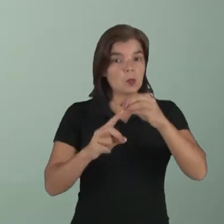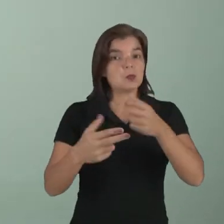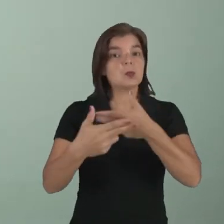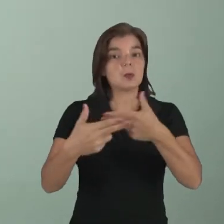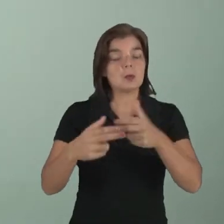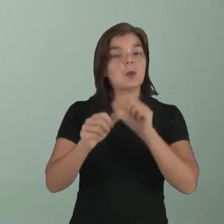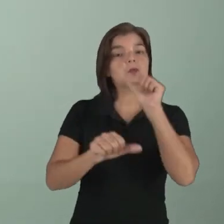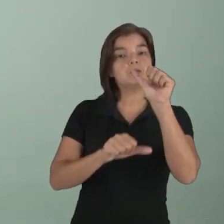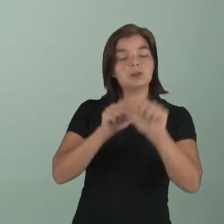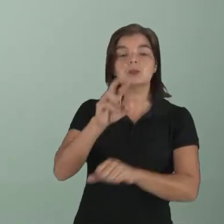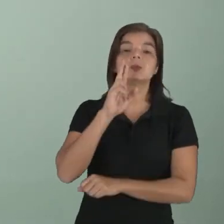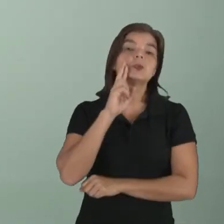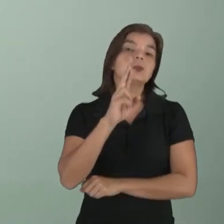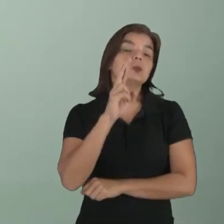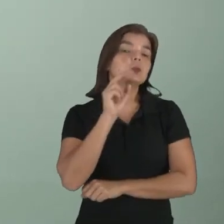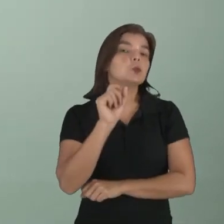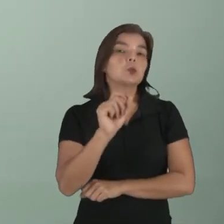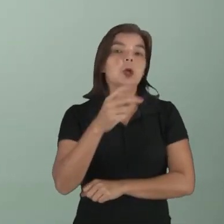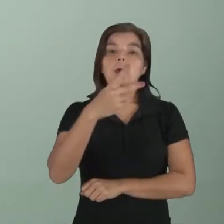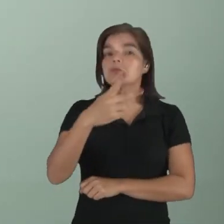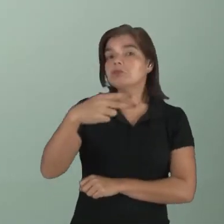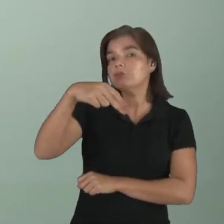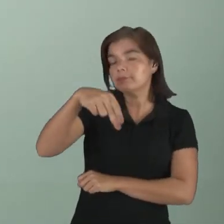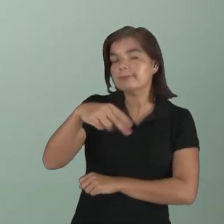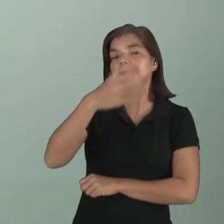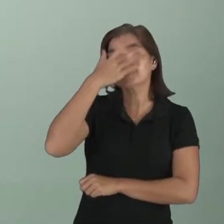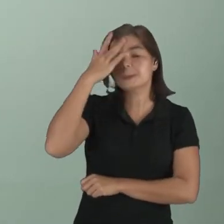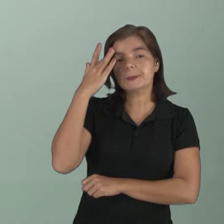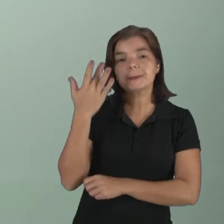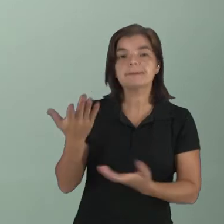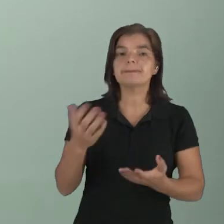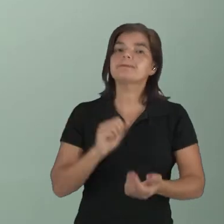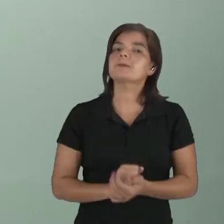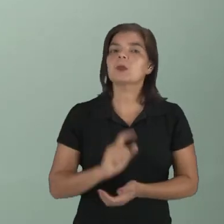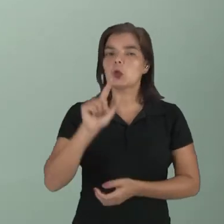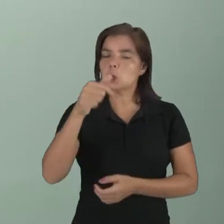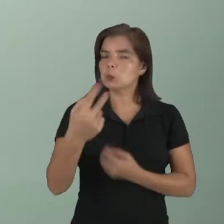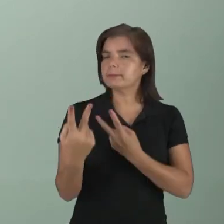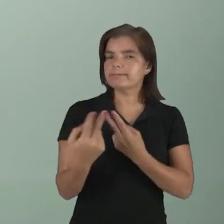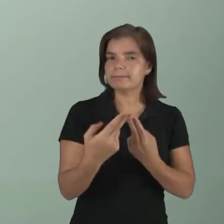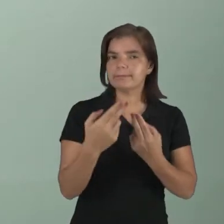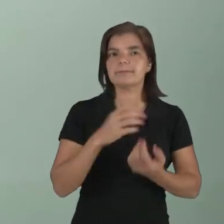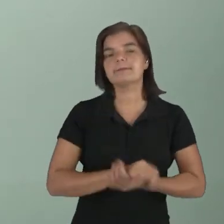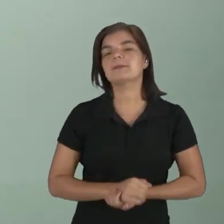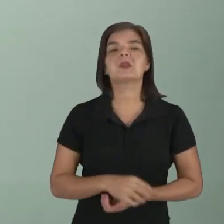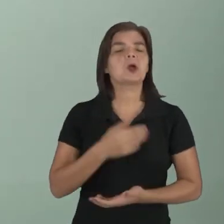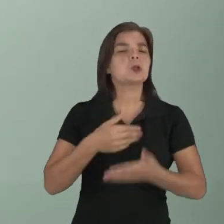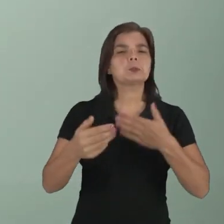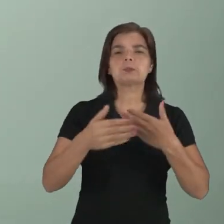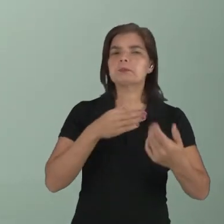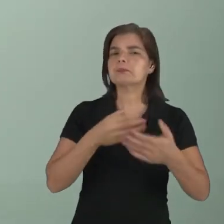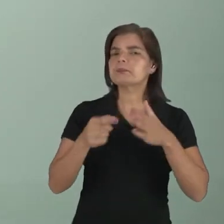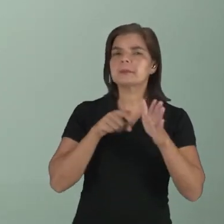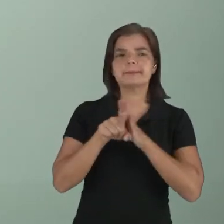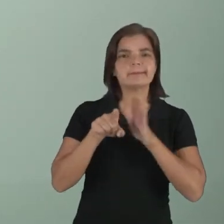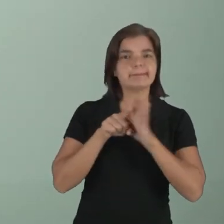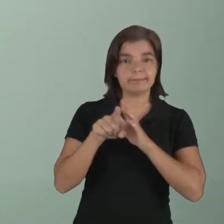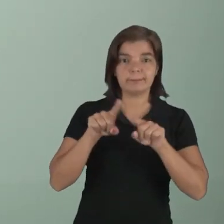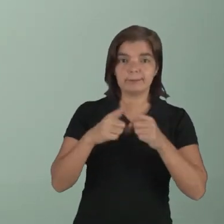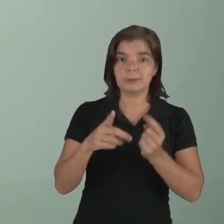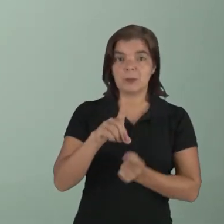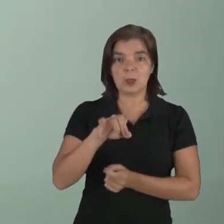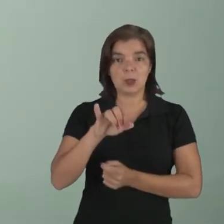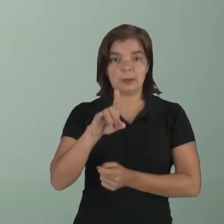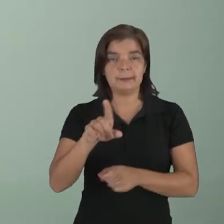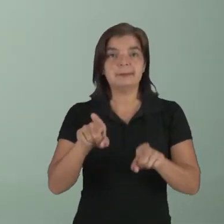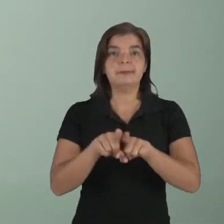vocês podem alterar na resposta curta é o pronome de quem vocês estão falando. E o restante vai ficar do jeito que é. Não importa o que você perguntar. Did